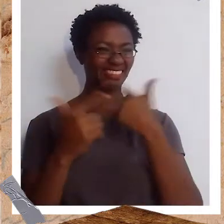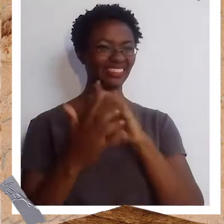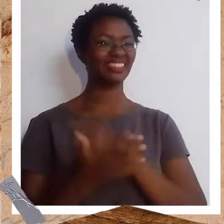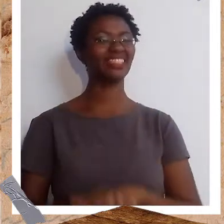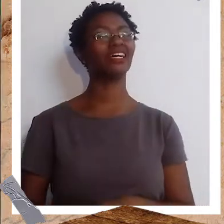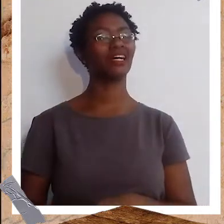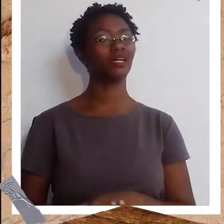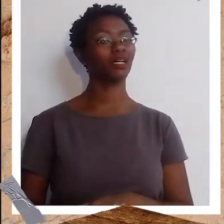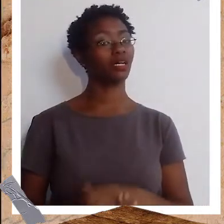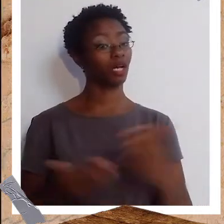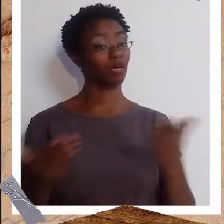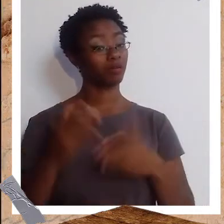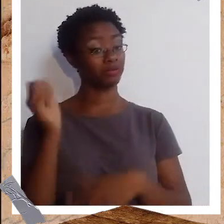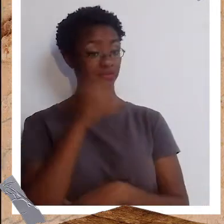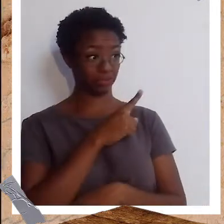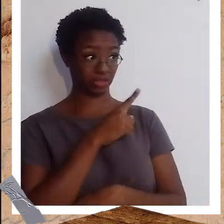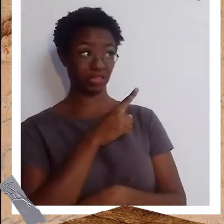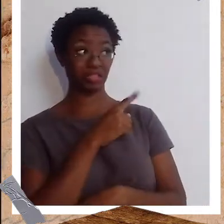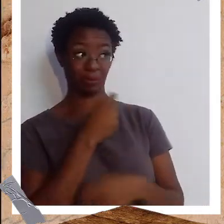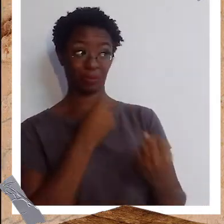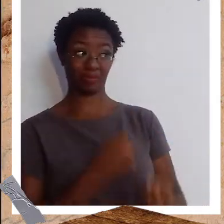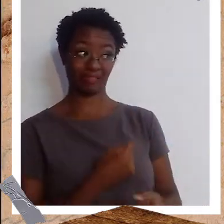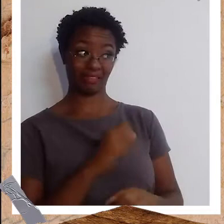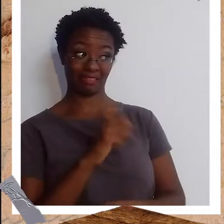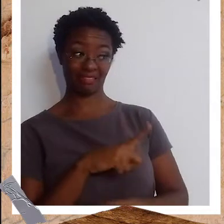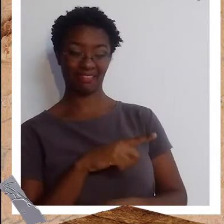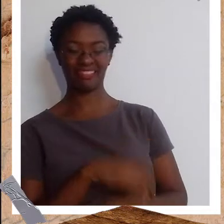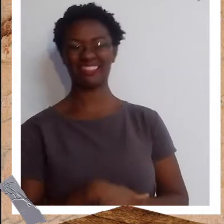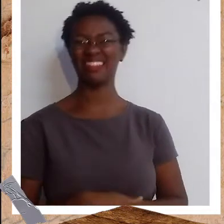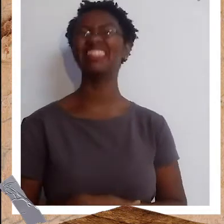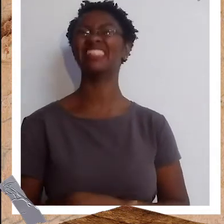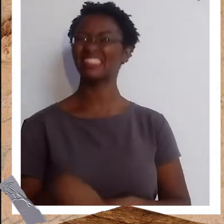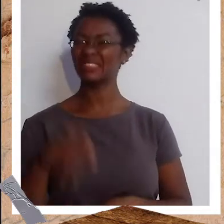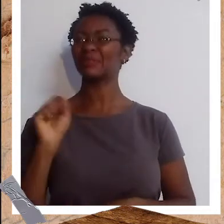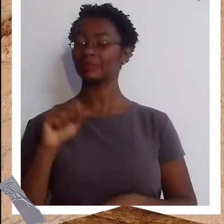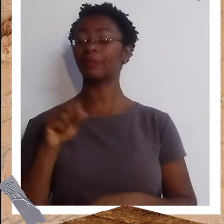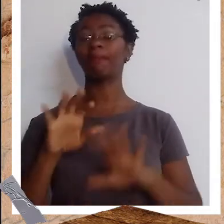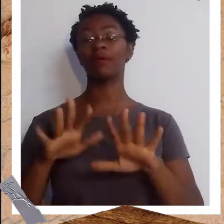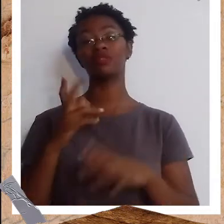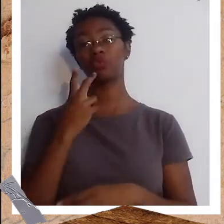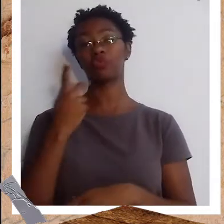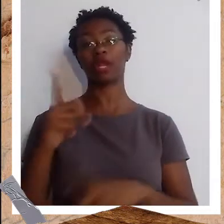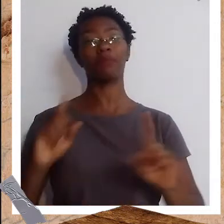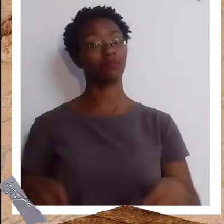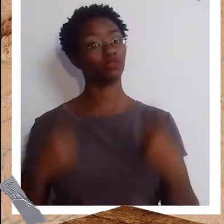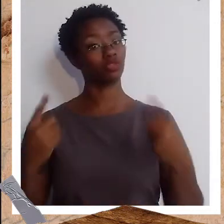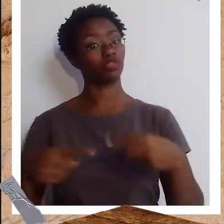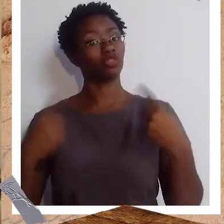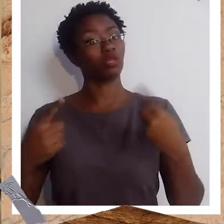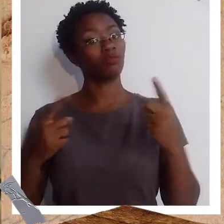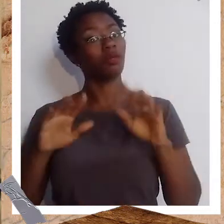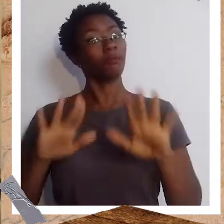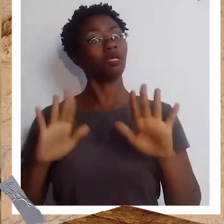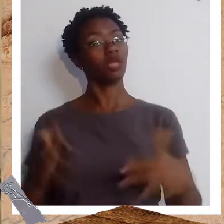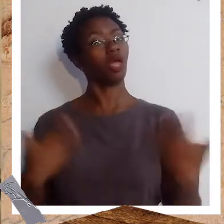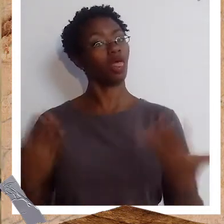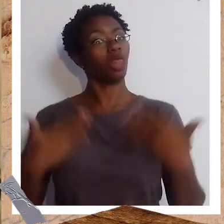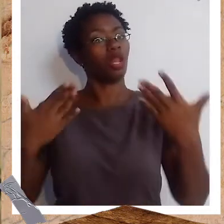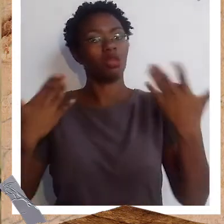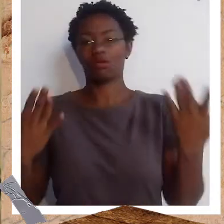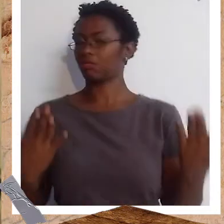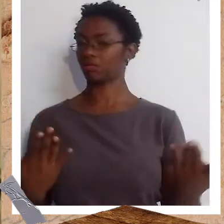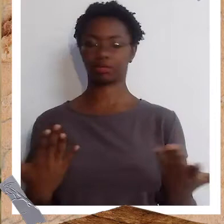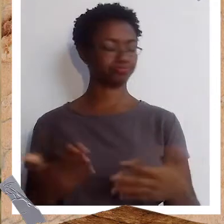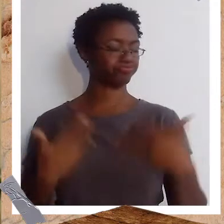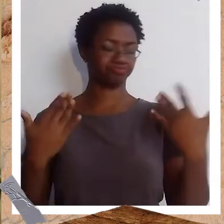Marcelo, a parte mais difícil. Marcelo, olha, eu te diria que é um desafio, mas é também uma alegria gigantesca,